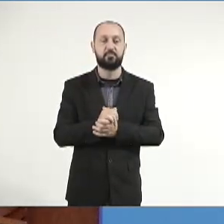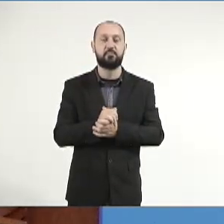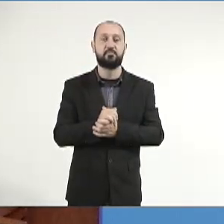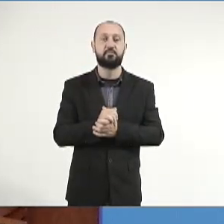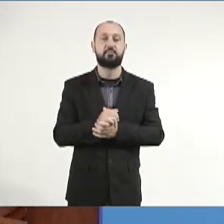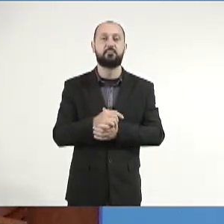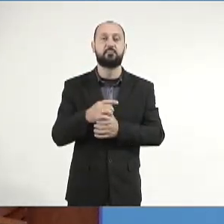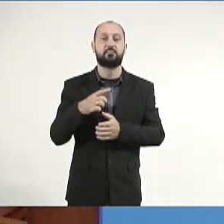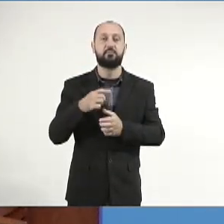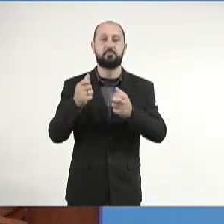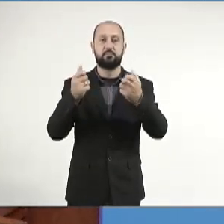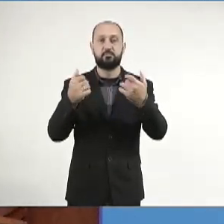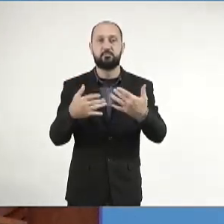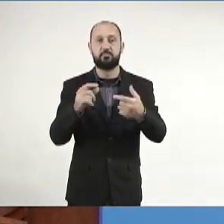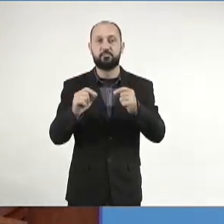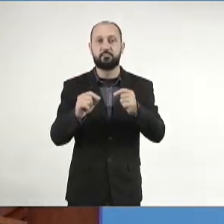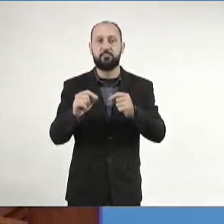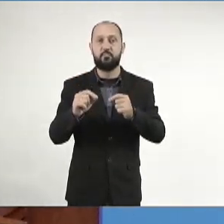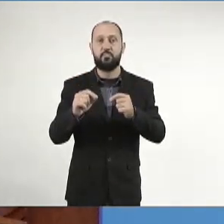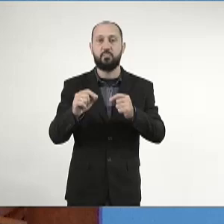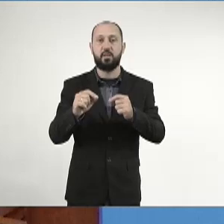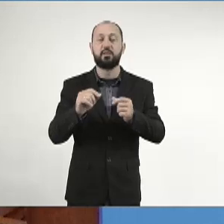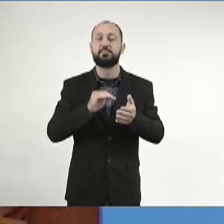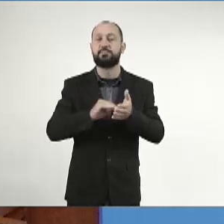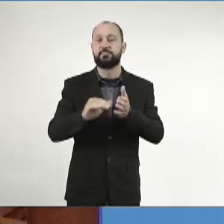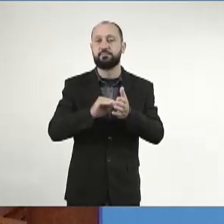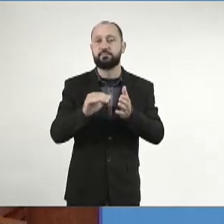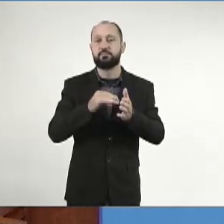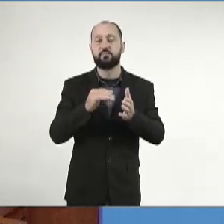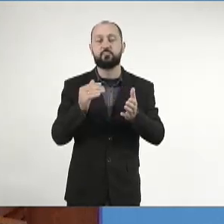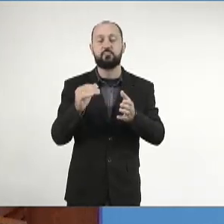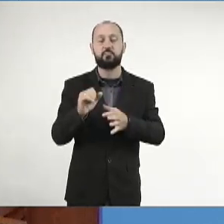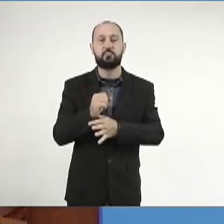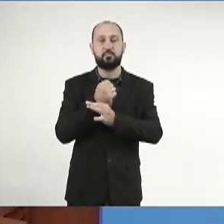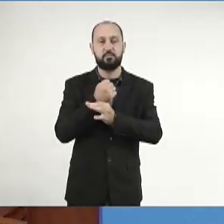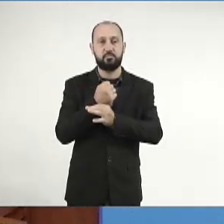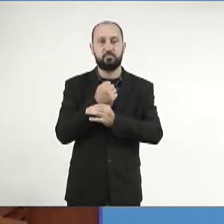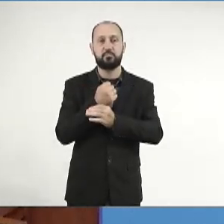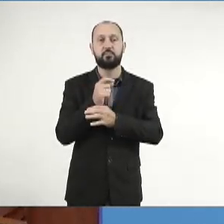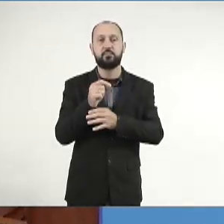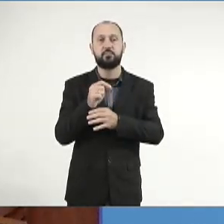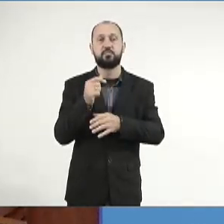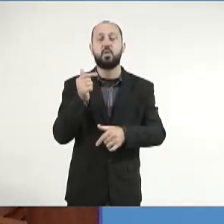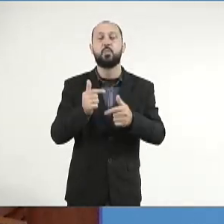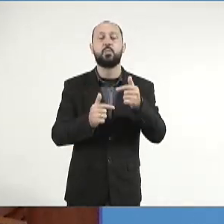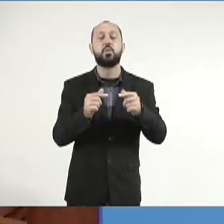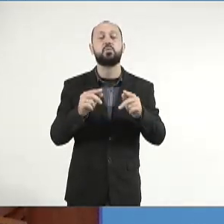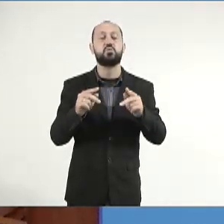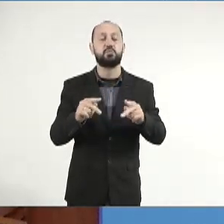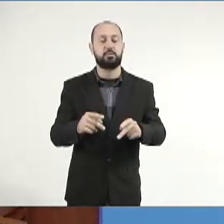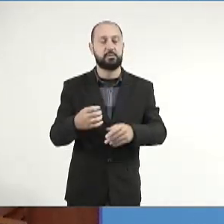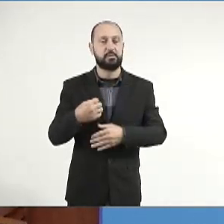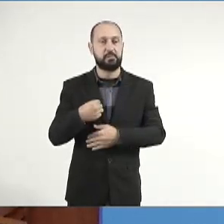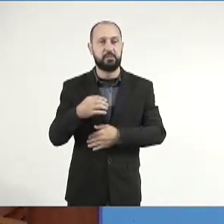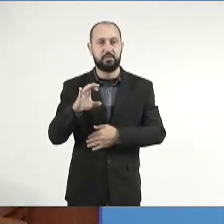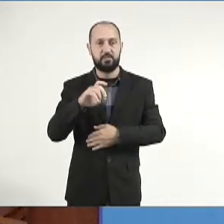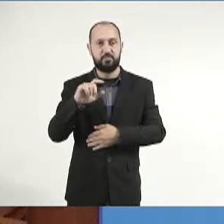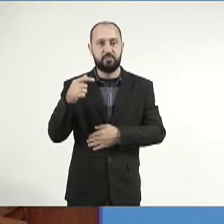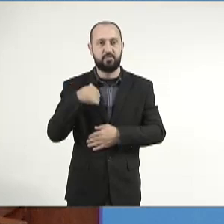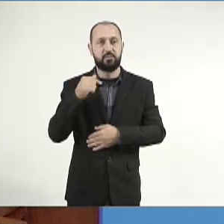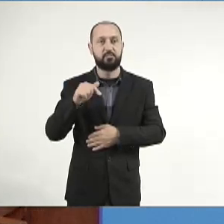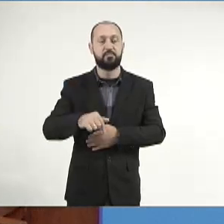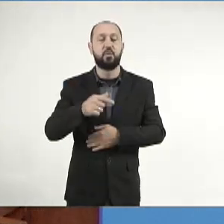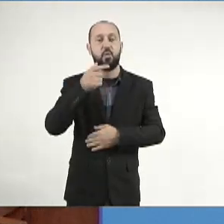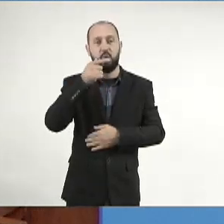se definiu que a Secretaria de Segurança, através da Polícia Civil, iria agir.